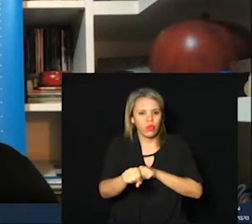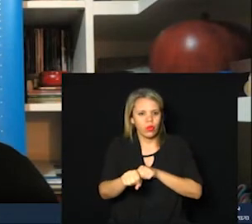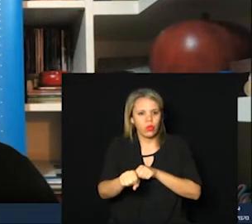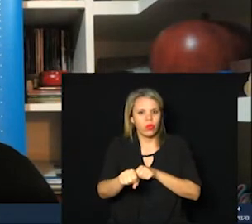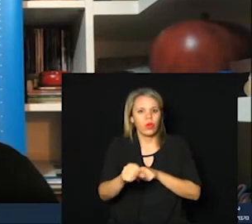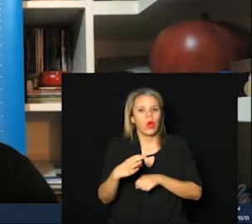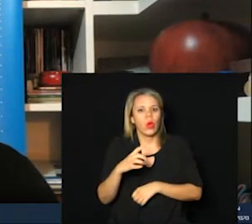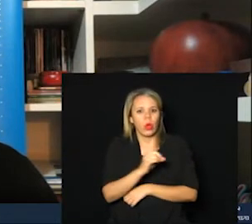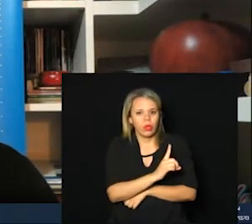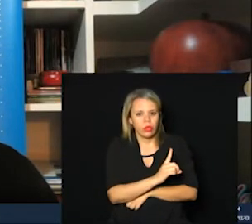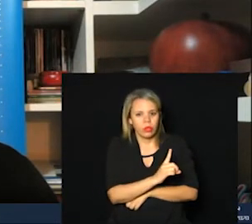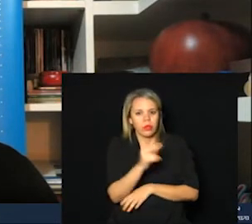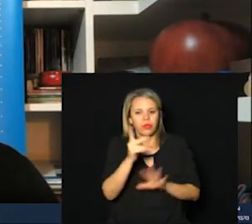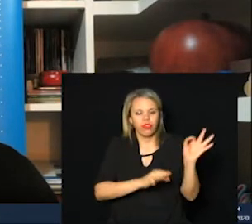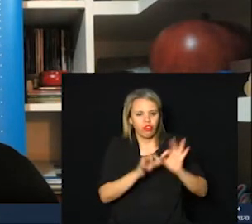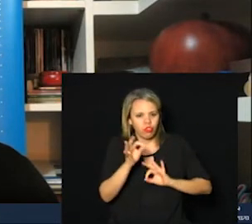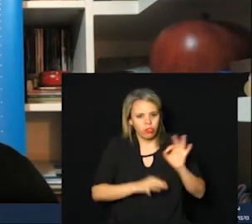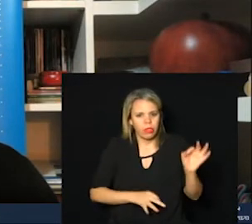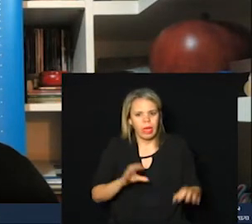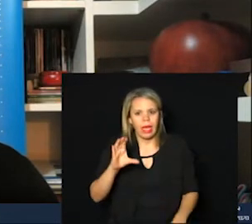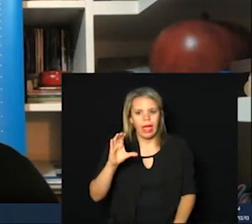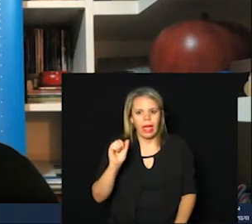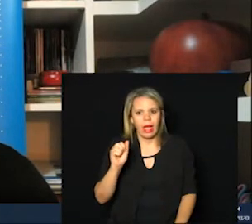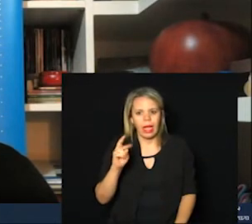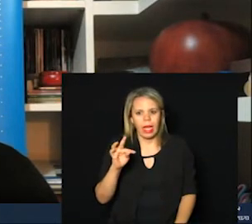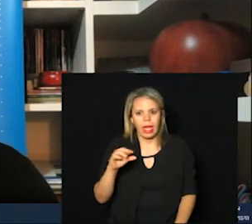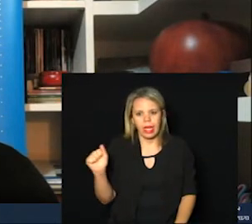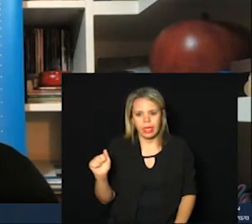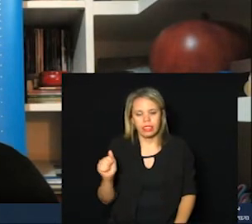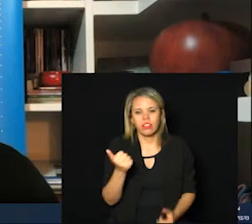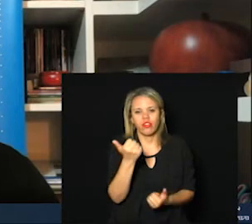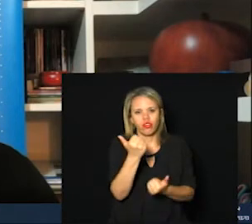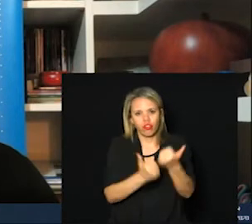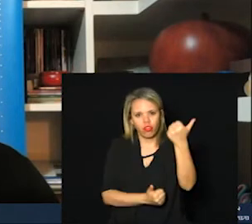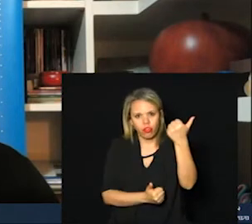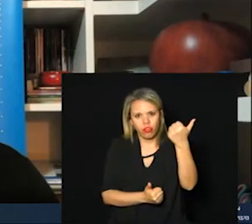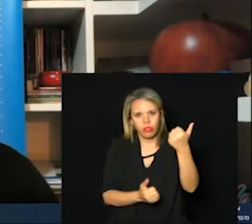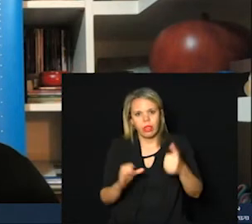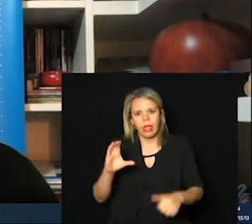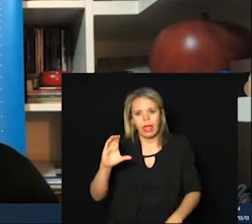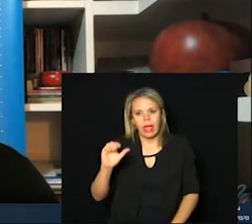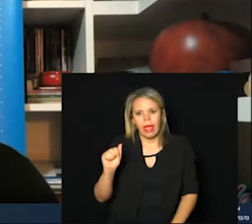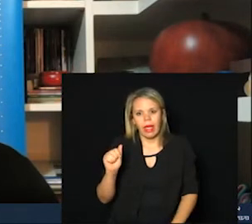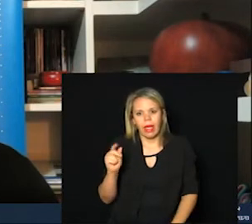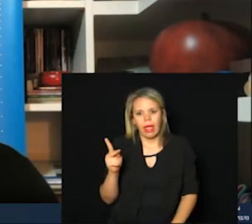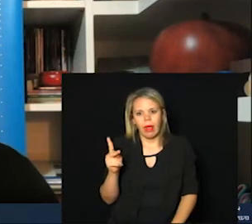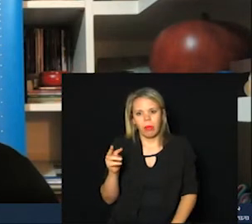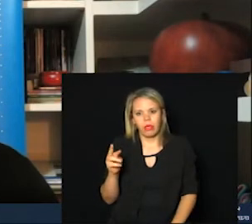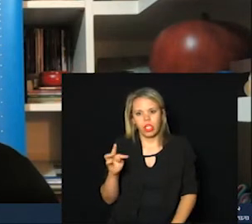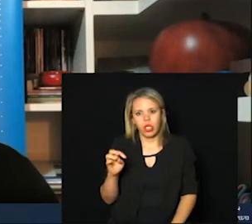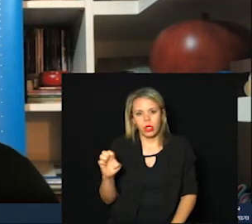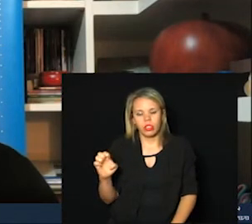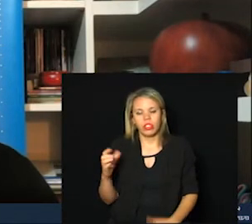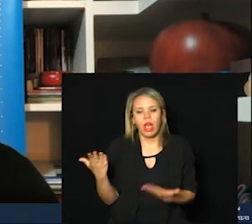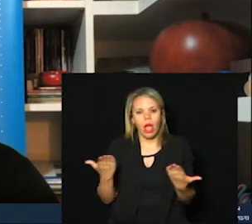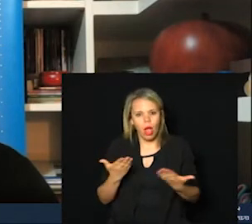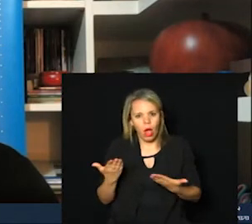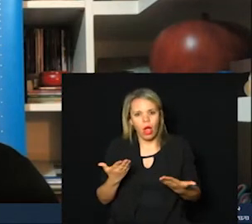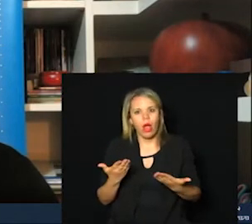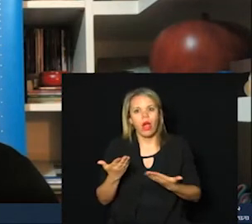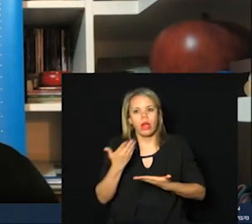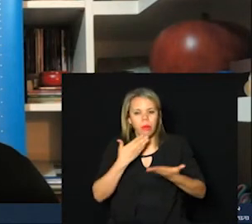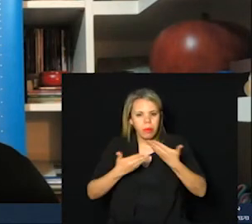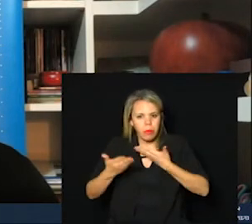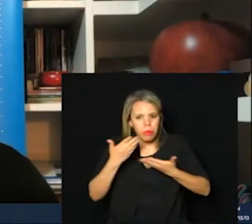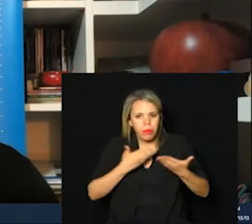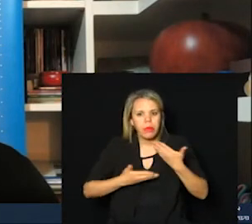Caritas e faço parte da diretoria do CEIPA de Santa Capriotti e vou estar mediando aí